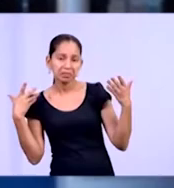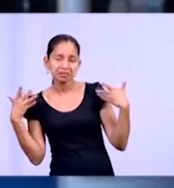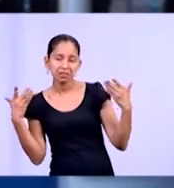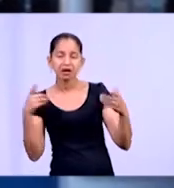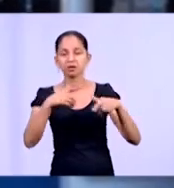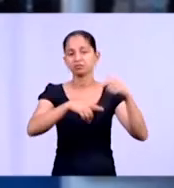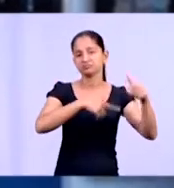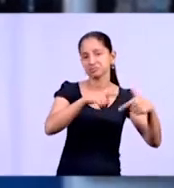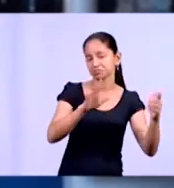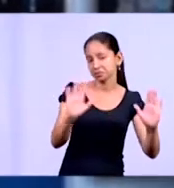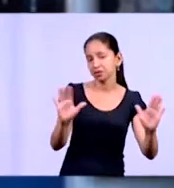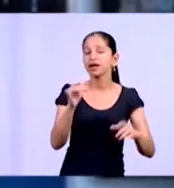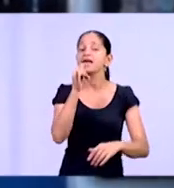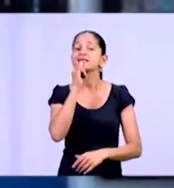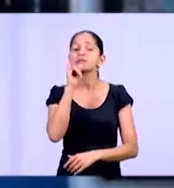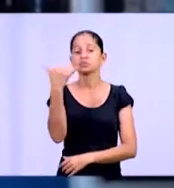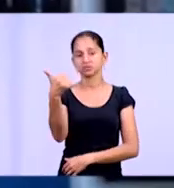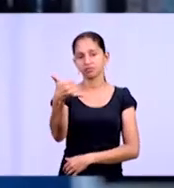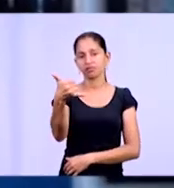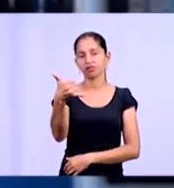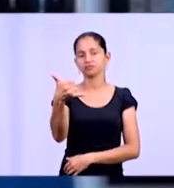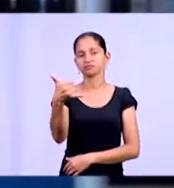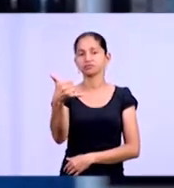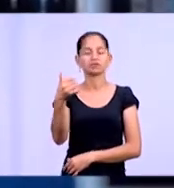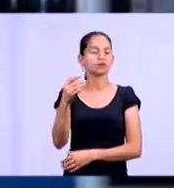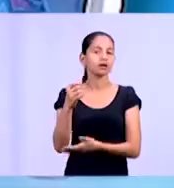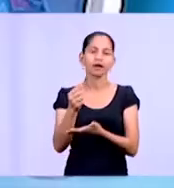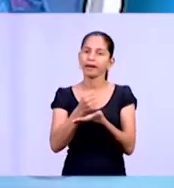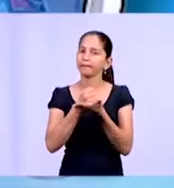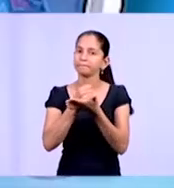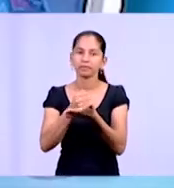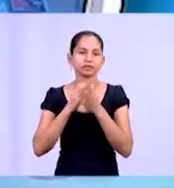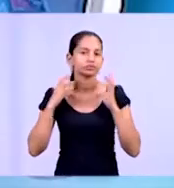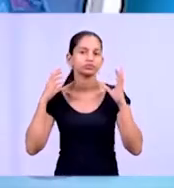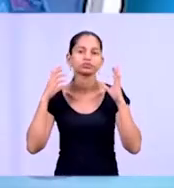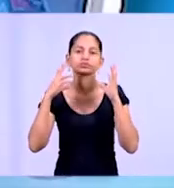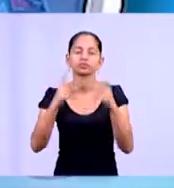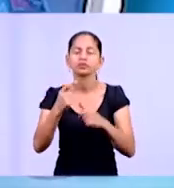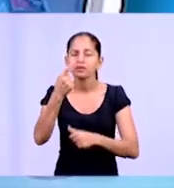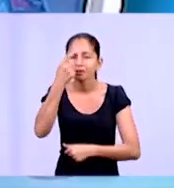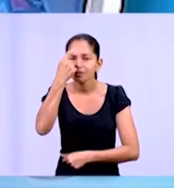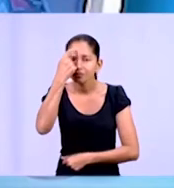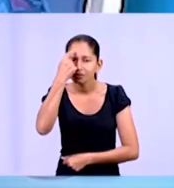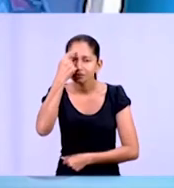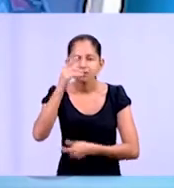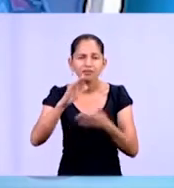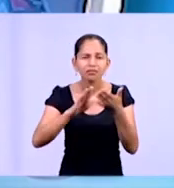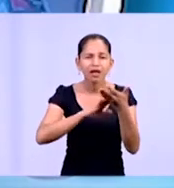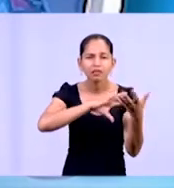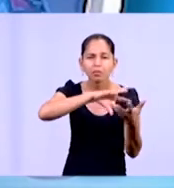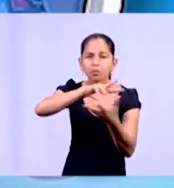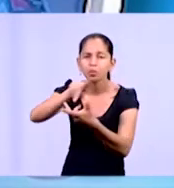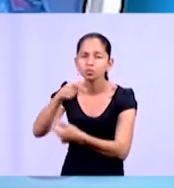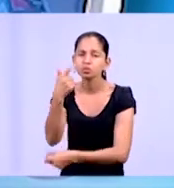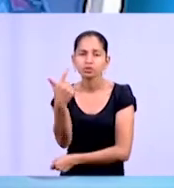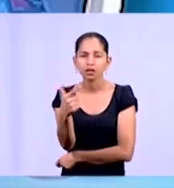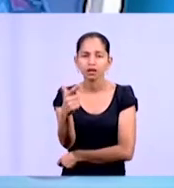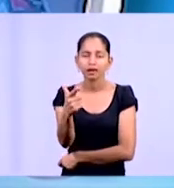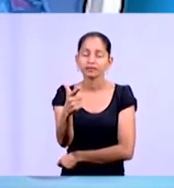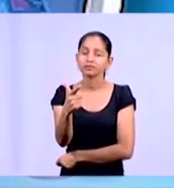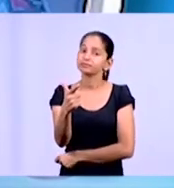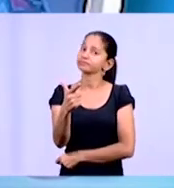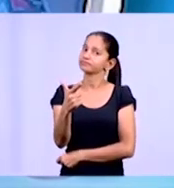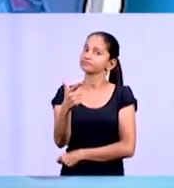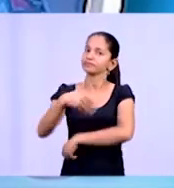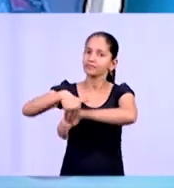trabalho. O celular, por exemplo, se tornou algo fundamental. Mas vem cá, você já imaginou como seria o mundo sem esse aparelho? Nós somos